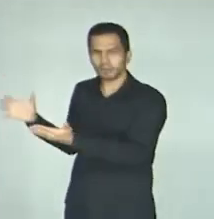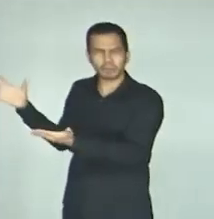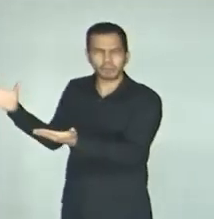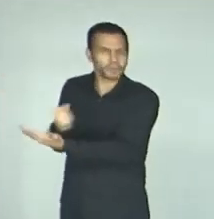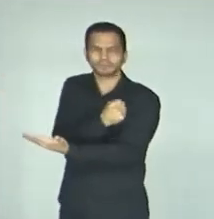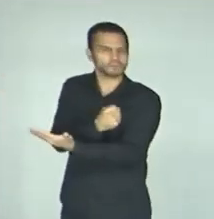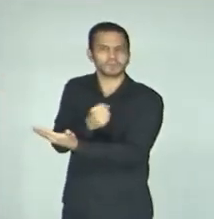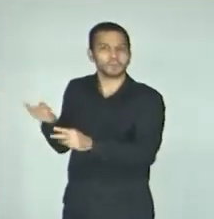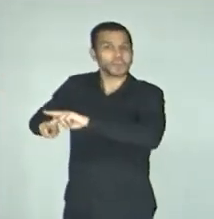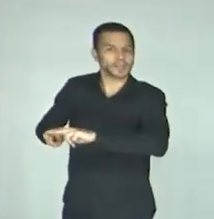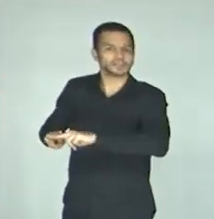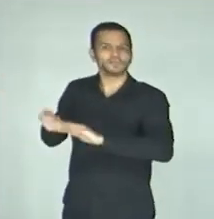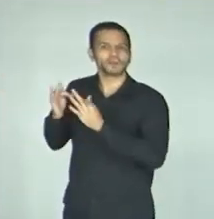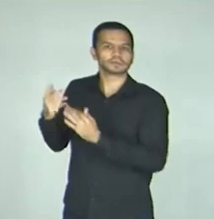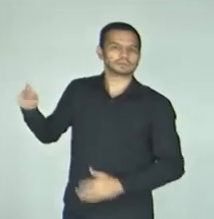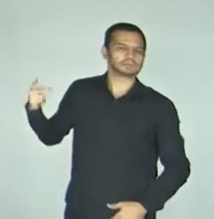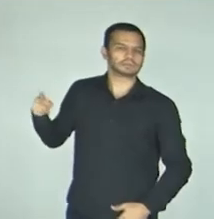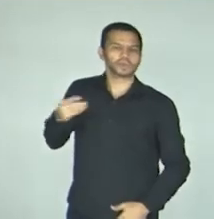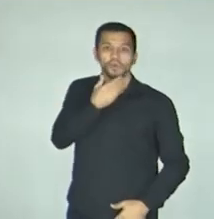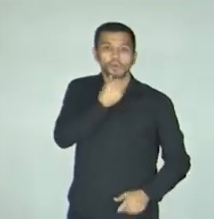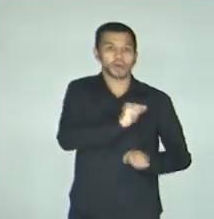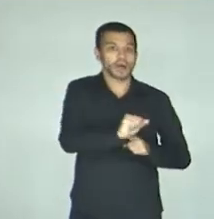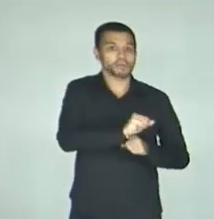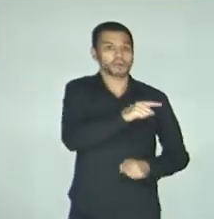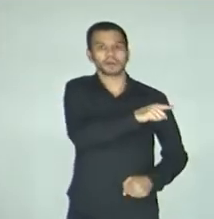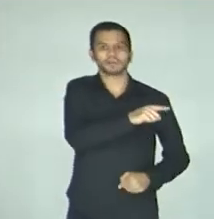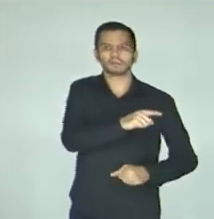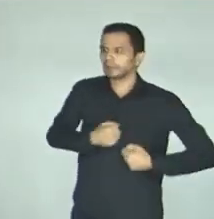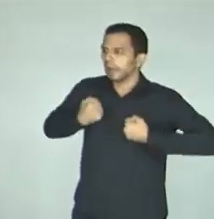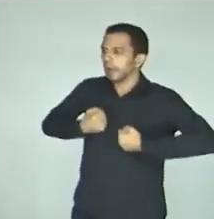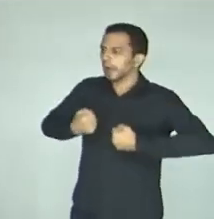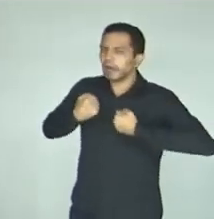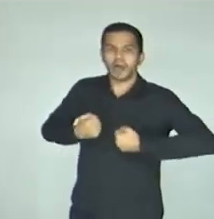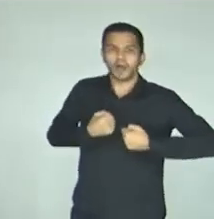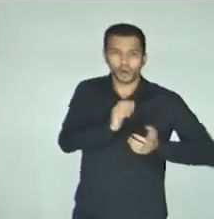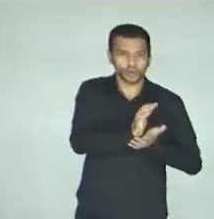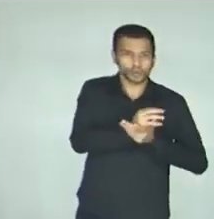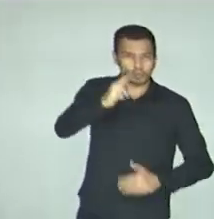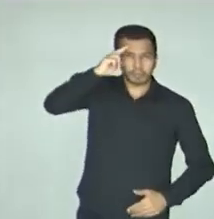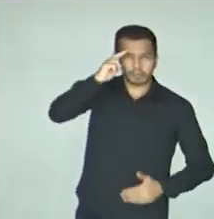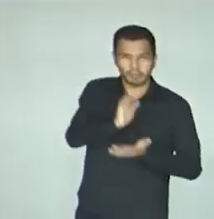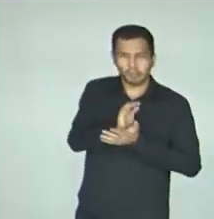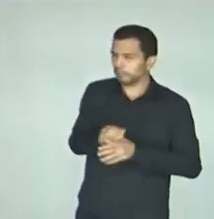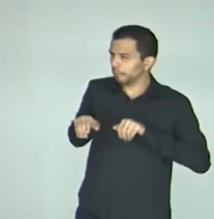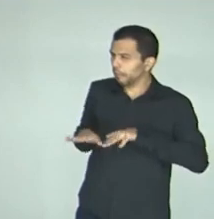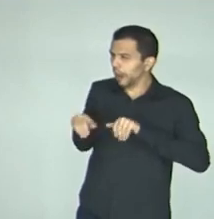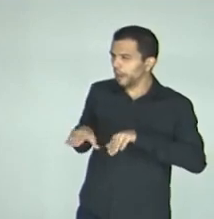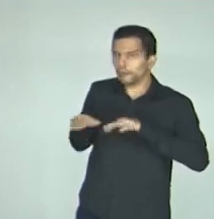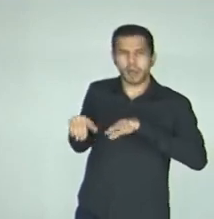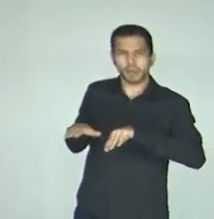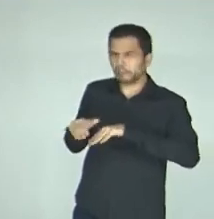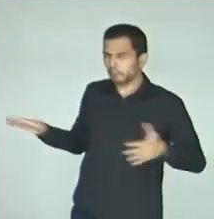família o Abraão vai atrás dele com 318 homens ataca